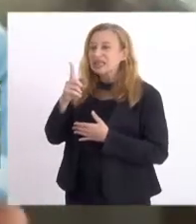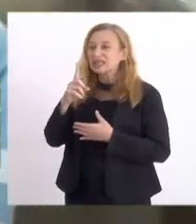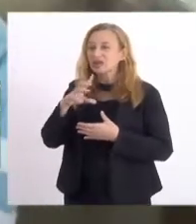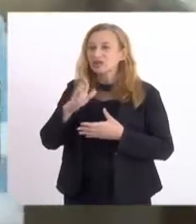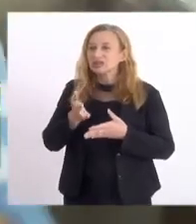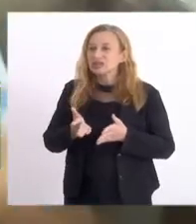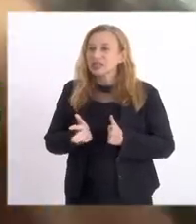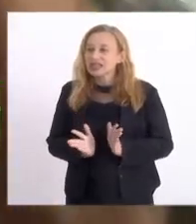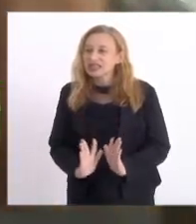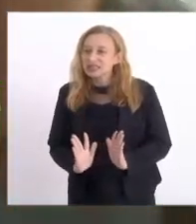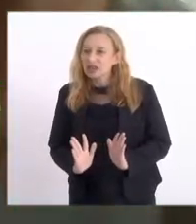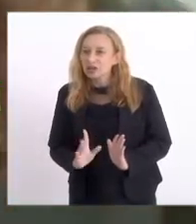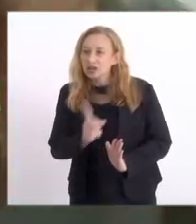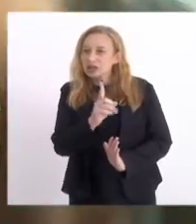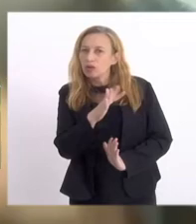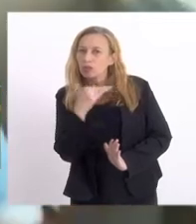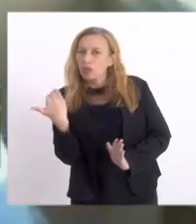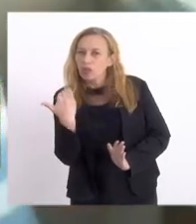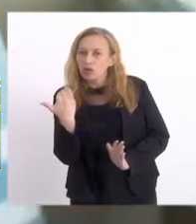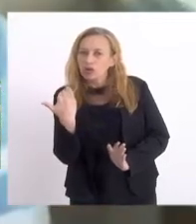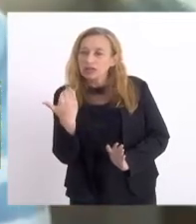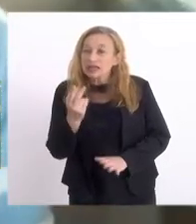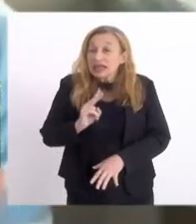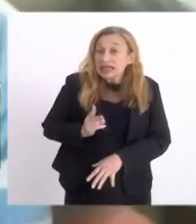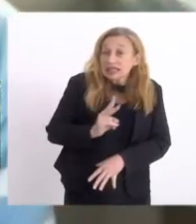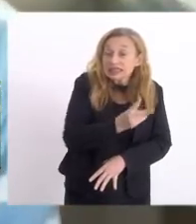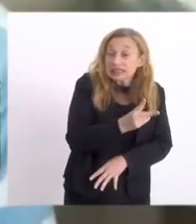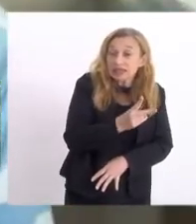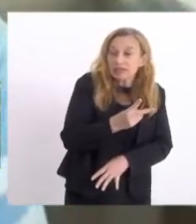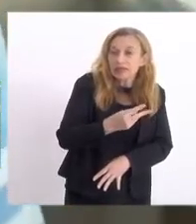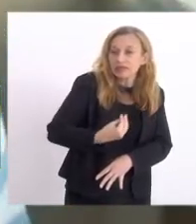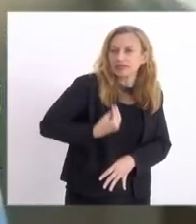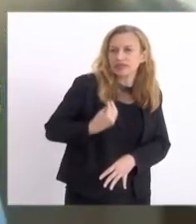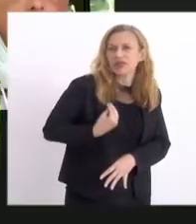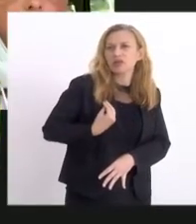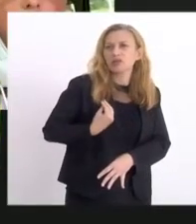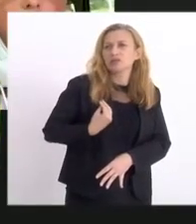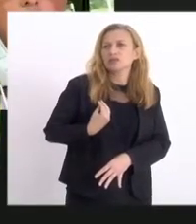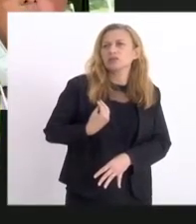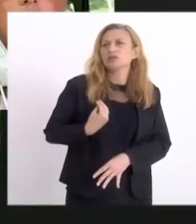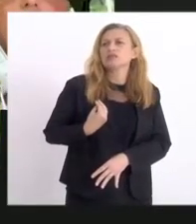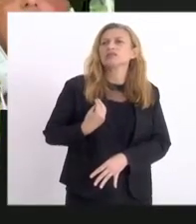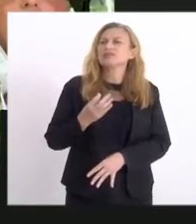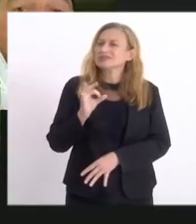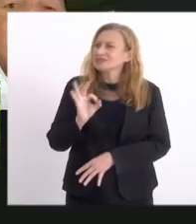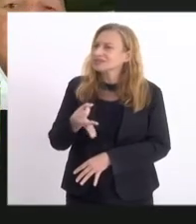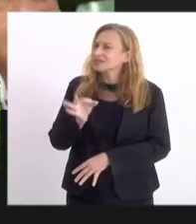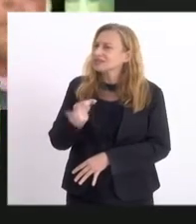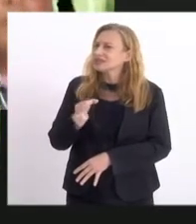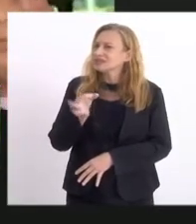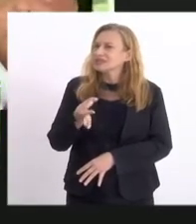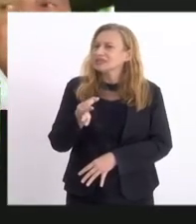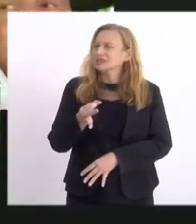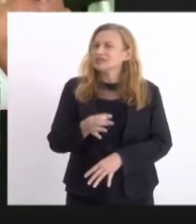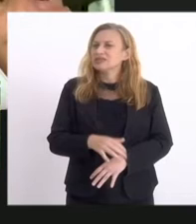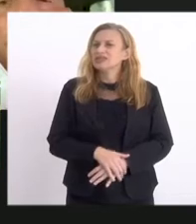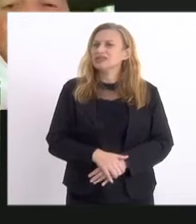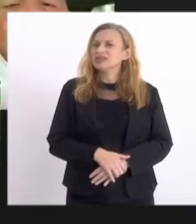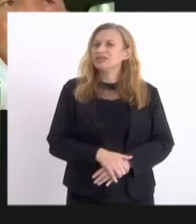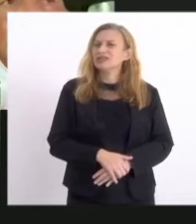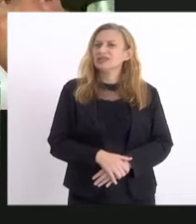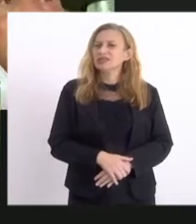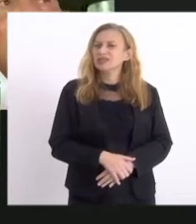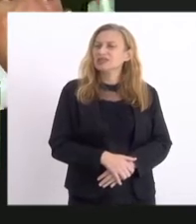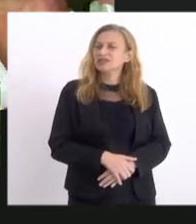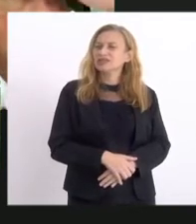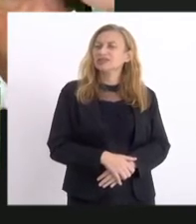nasceu e não morreu, porque ele sempre existiu. Exato. Então, só a gente católica.